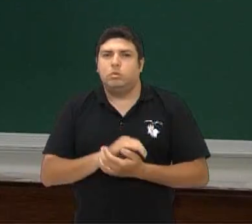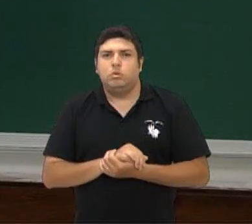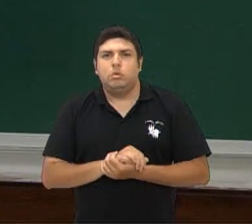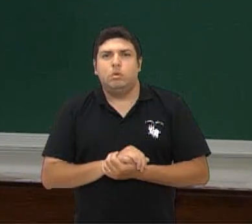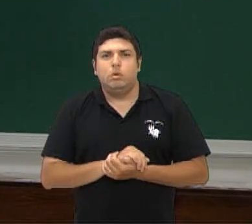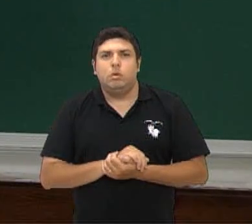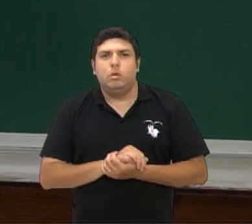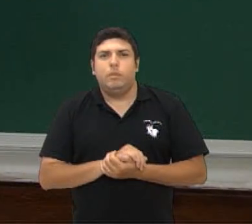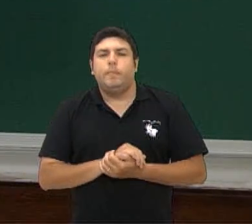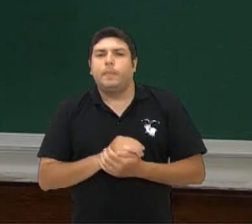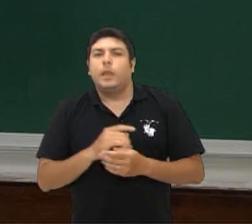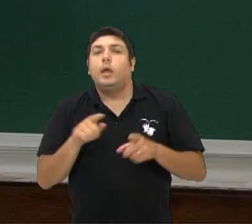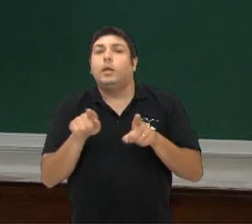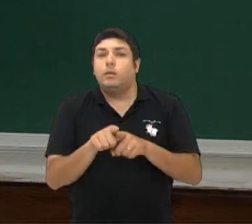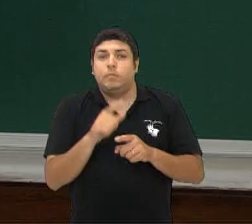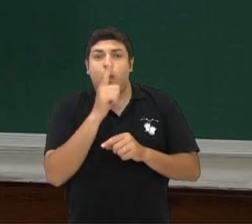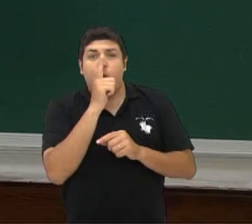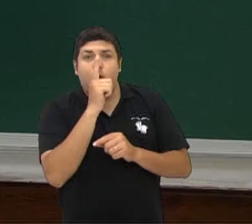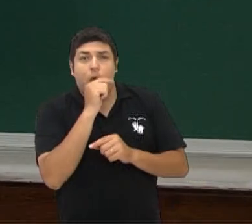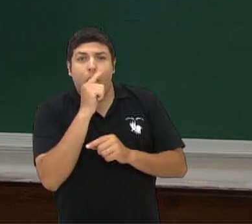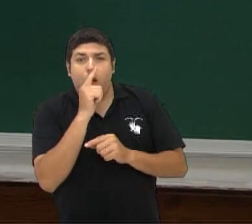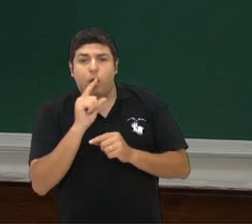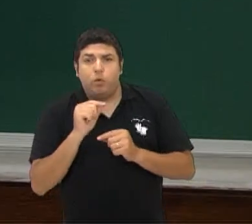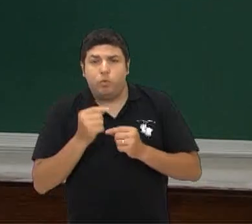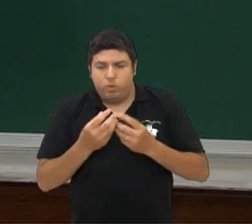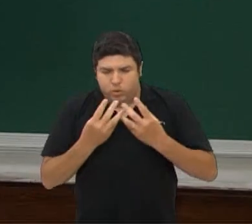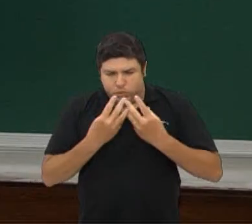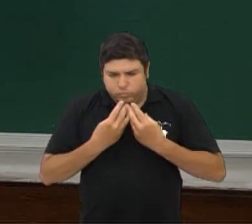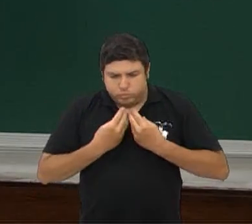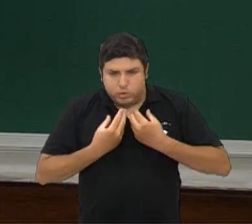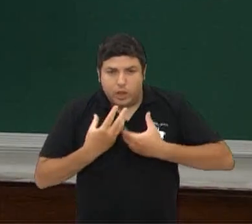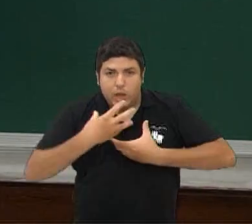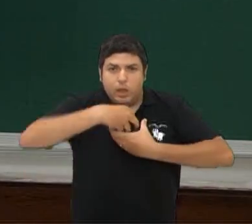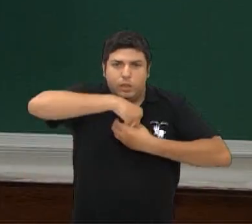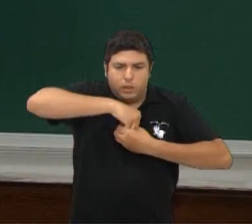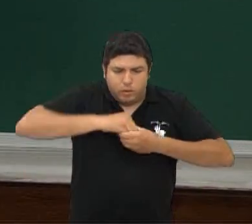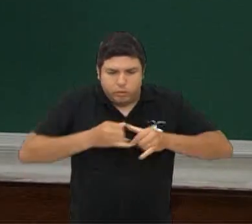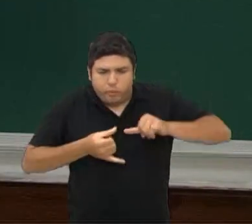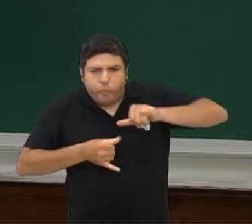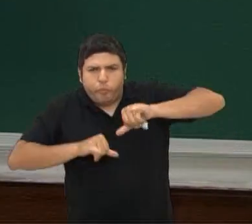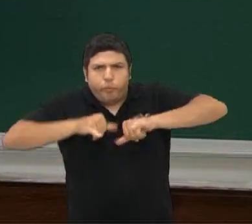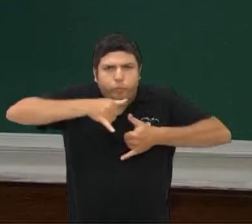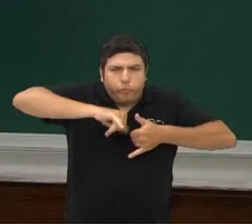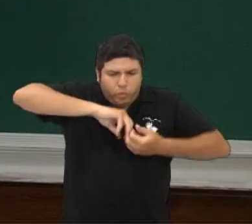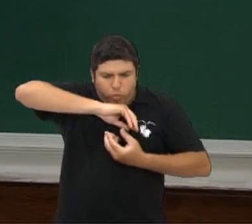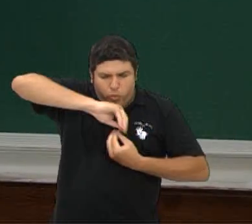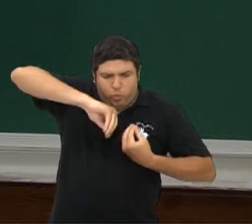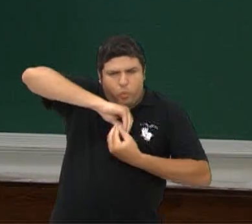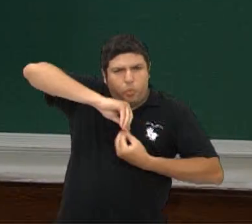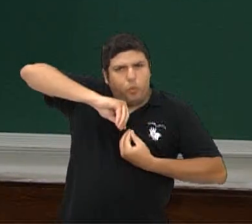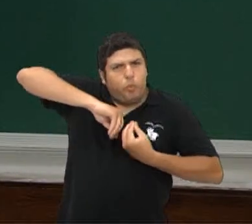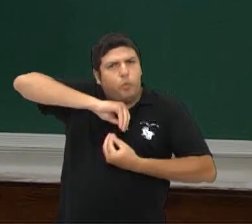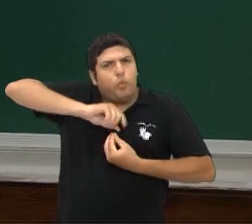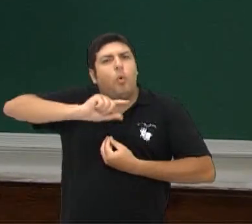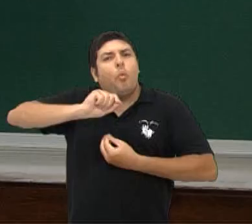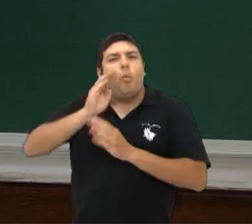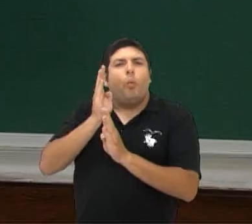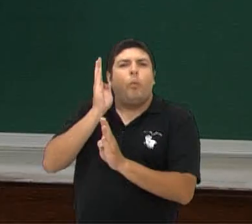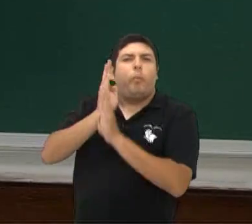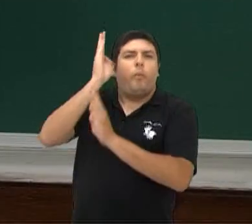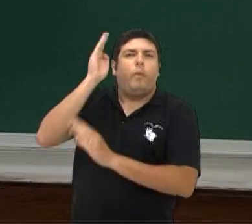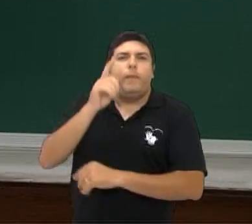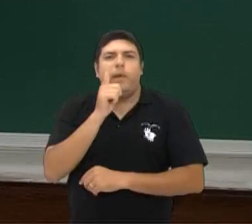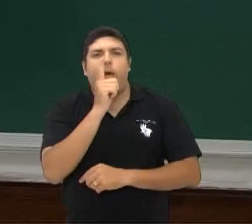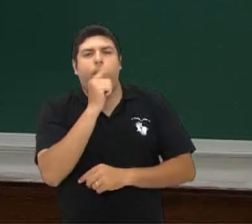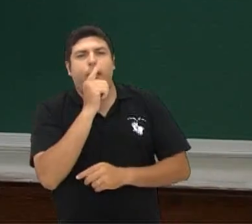participa das reações químicas dos organismos. Ela é um solvente universal. Então, basicamente, quase todos os componentes conseguem se misturar